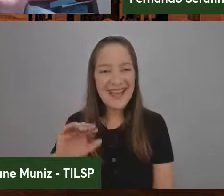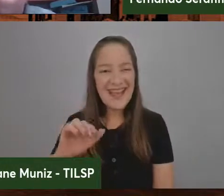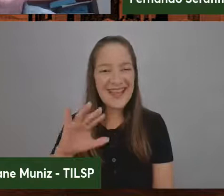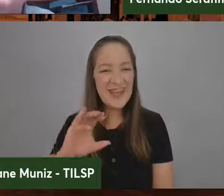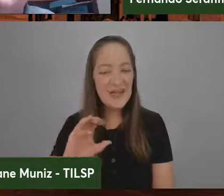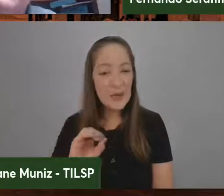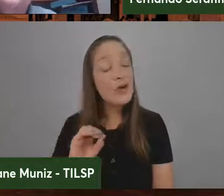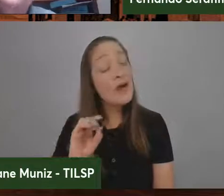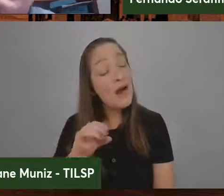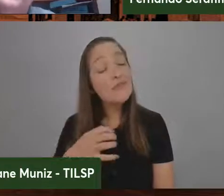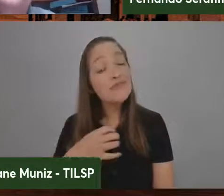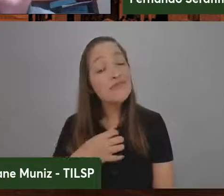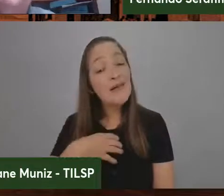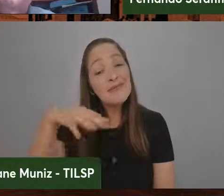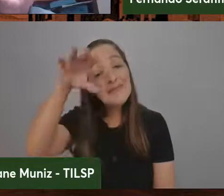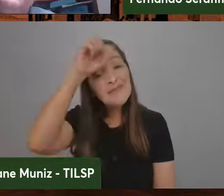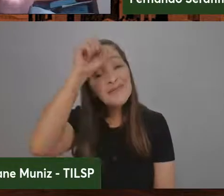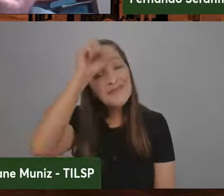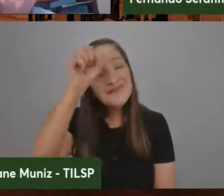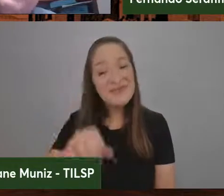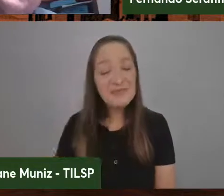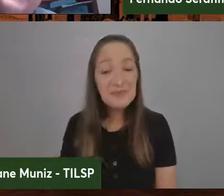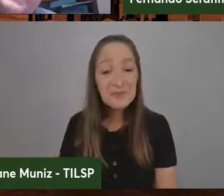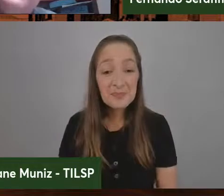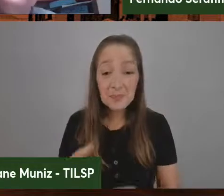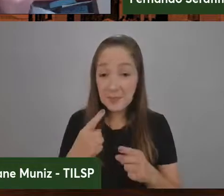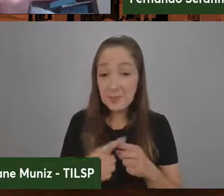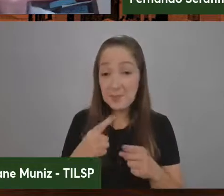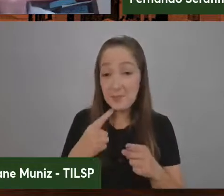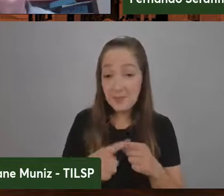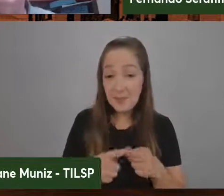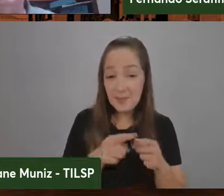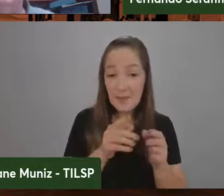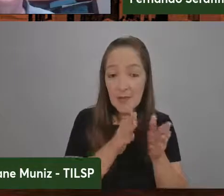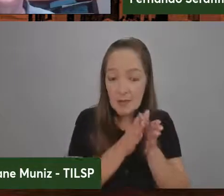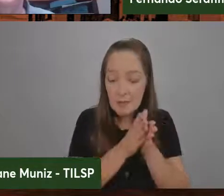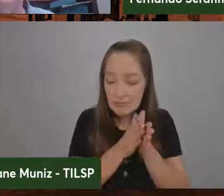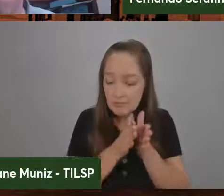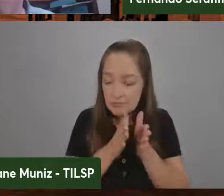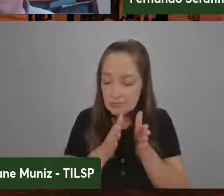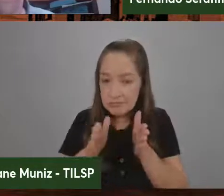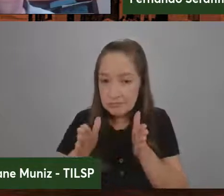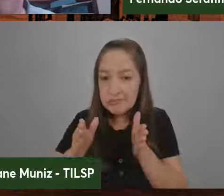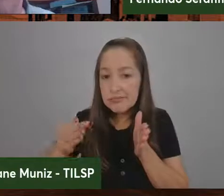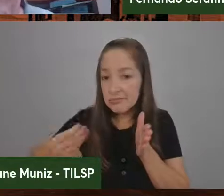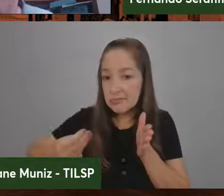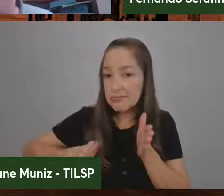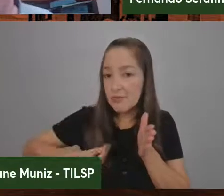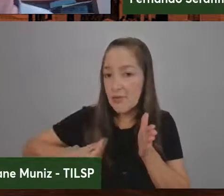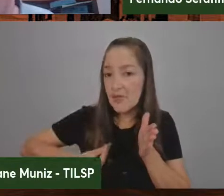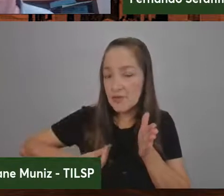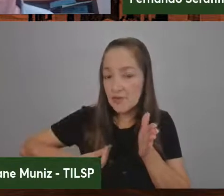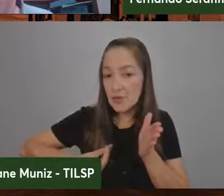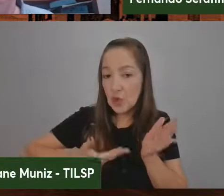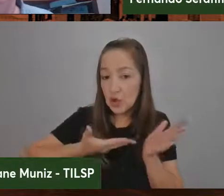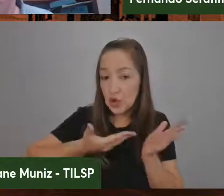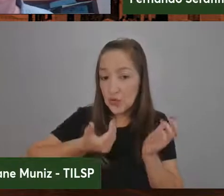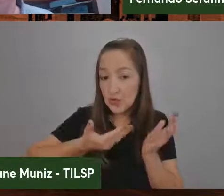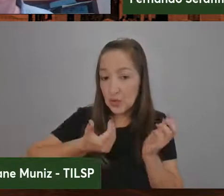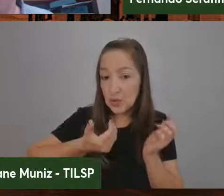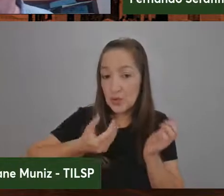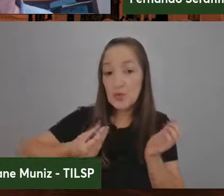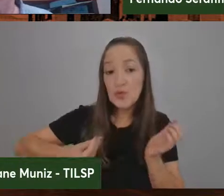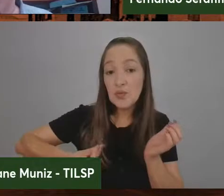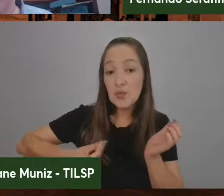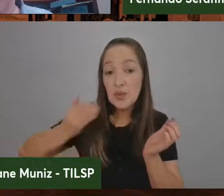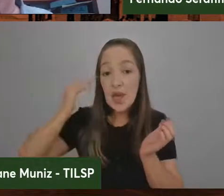Porque conta a história, vamos dizer, a passagem de uma vida da juventude para a vida adulta,